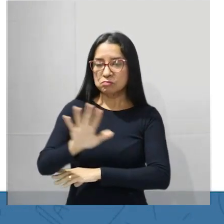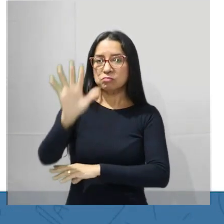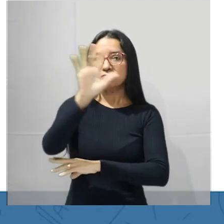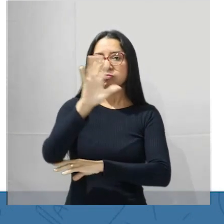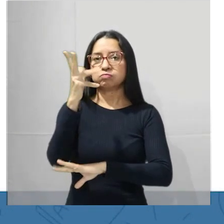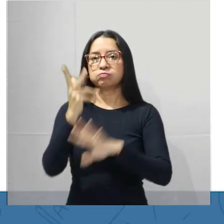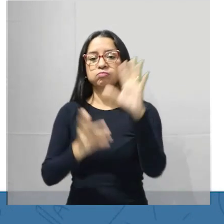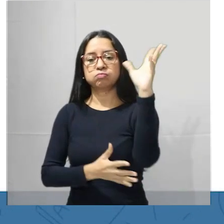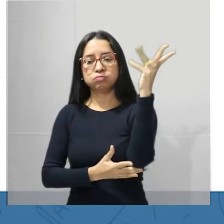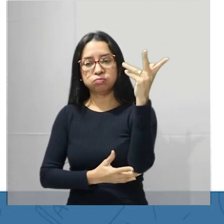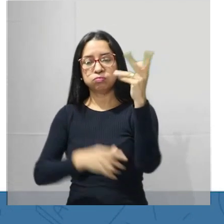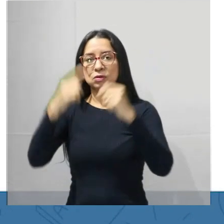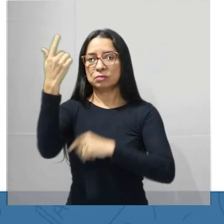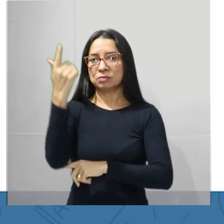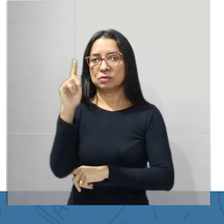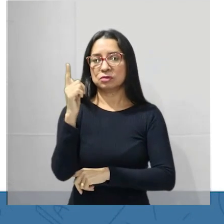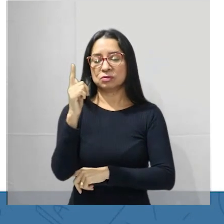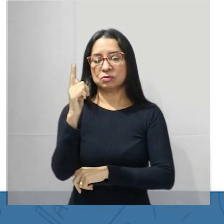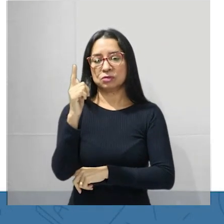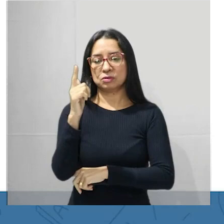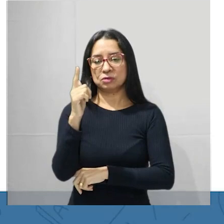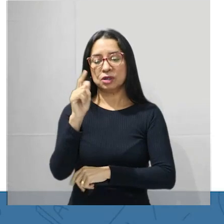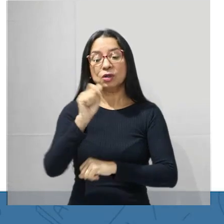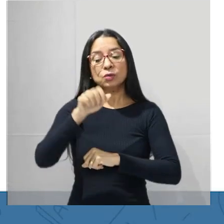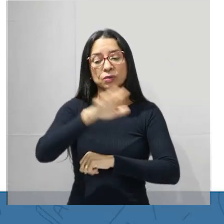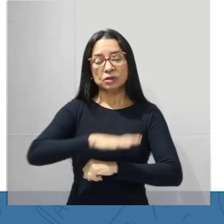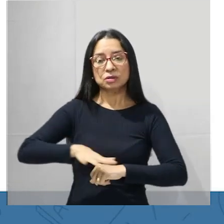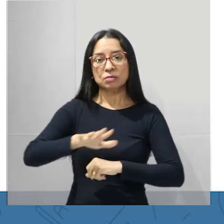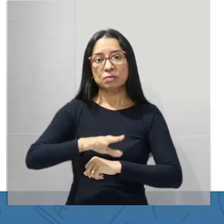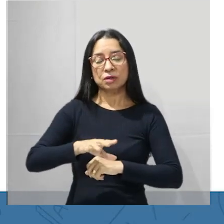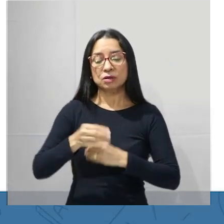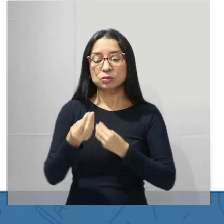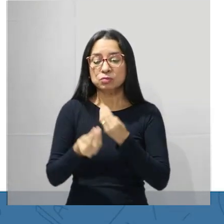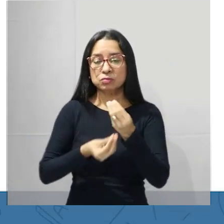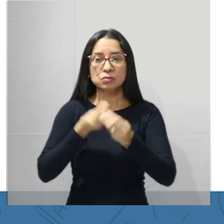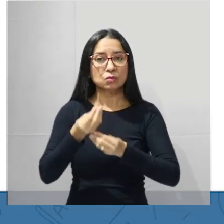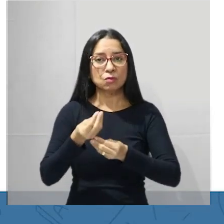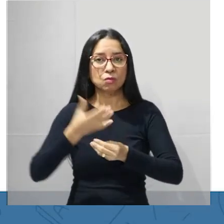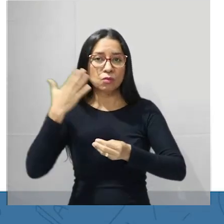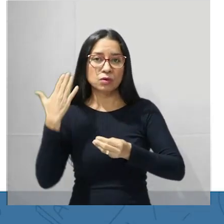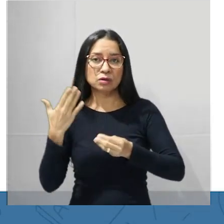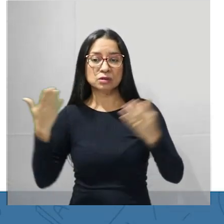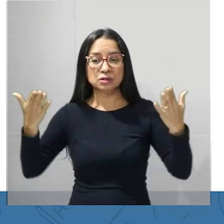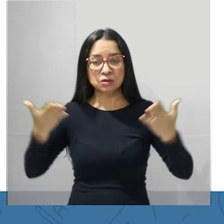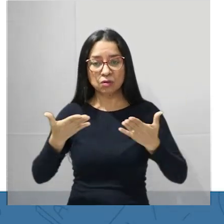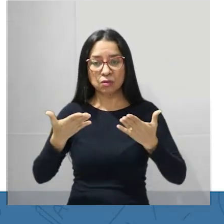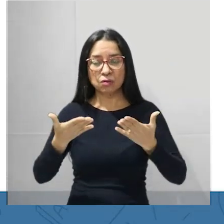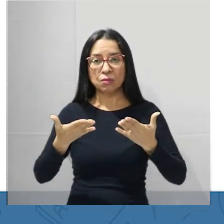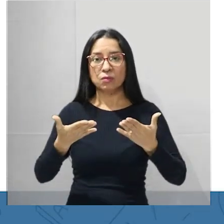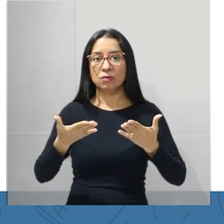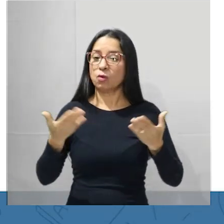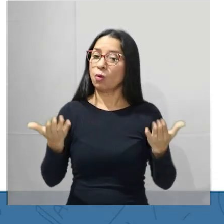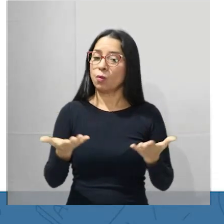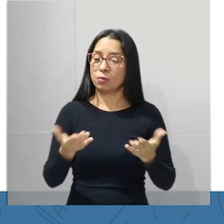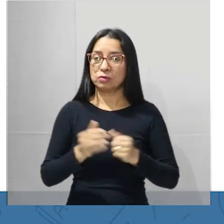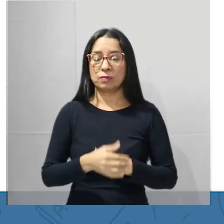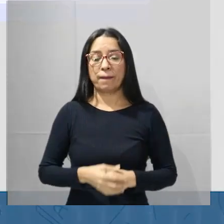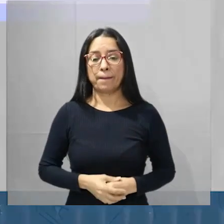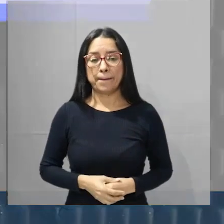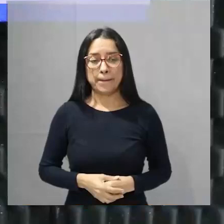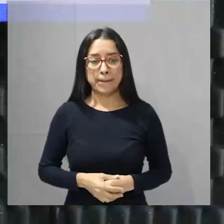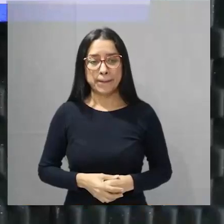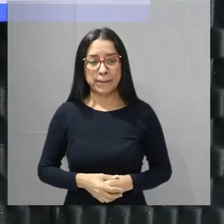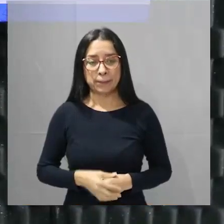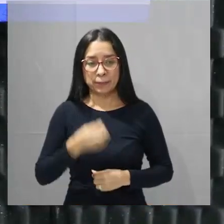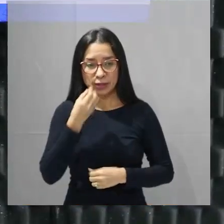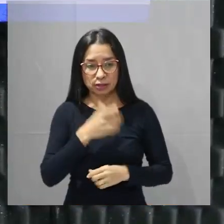seja, alteração daquele espaço, daquele ambiente, como era e como está hoje. O nosso gabarito aí é a letra E, belezinha?